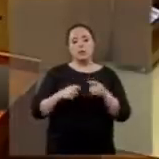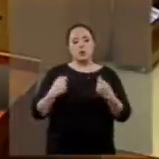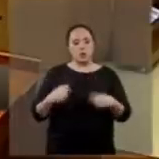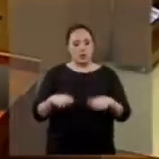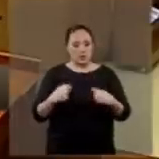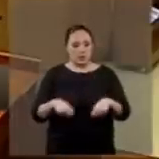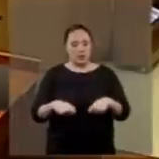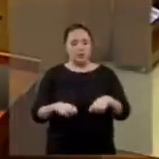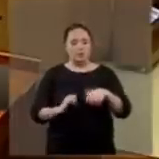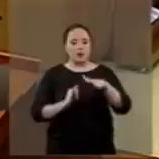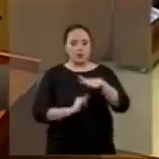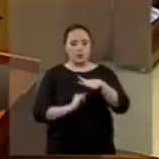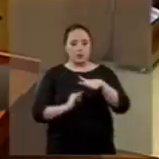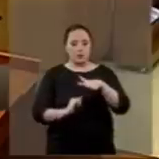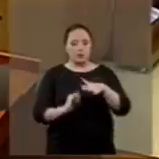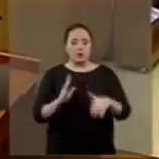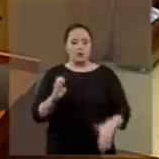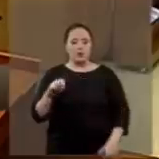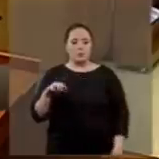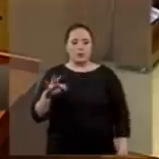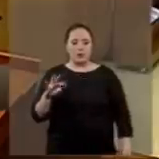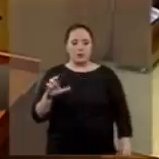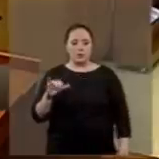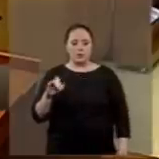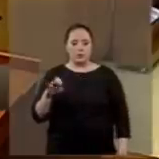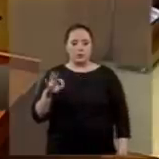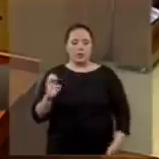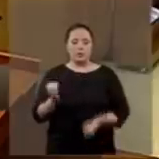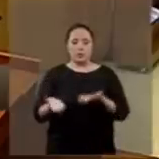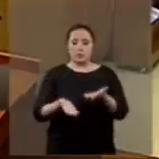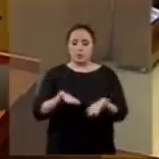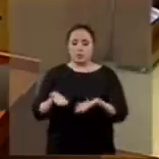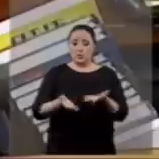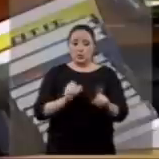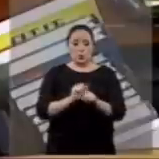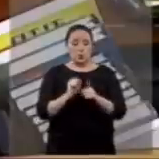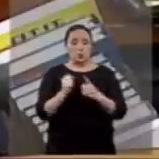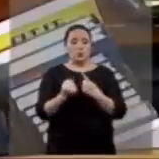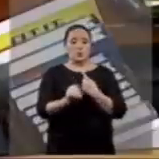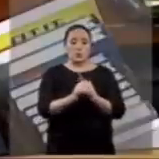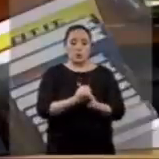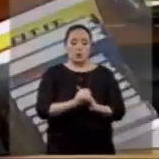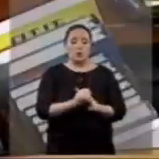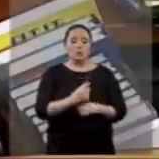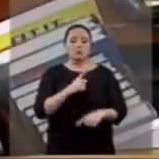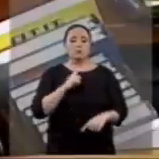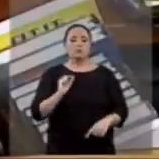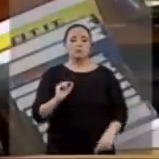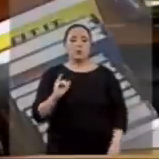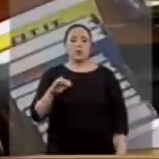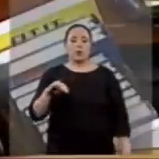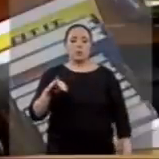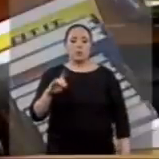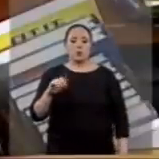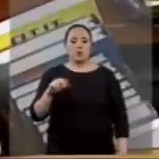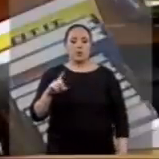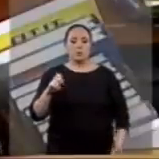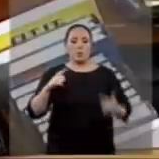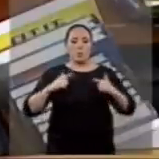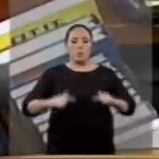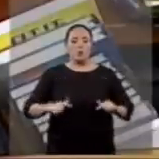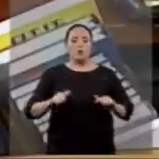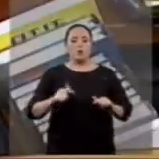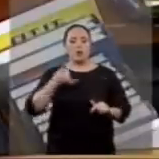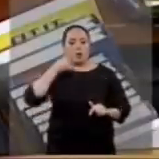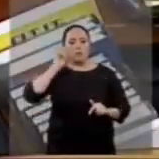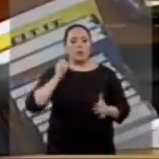para entidades beneficentes de assistência social gozarem da imunidade relativa às contribuições